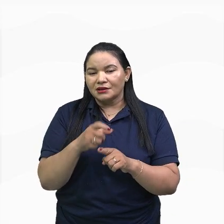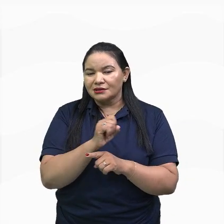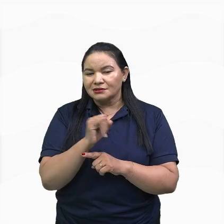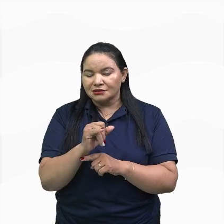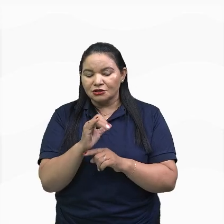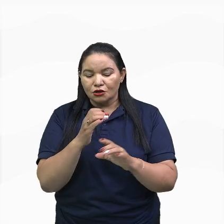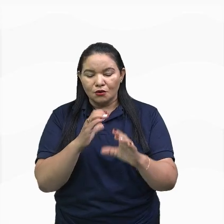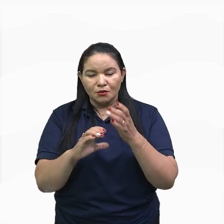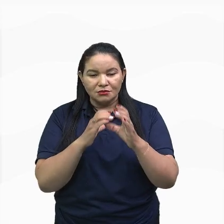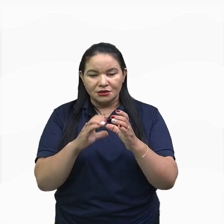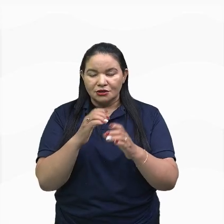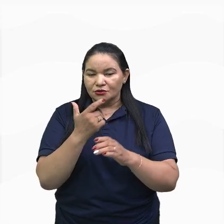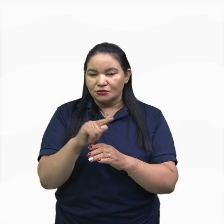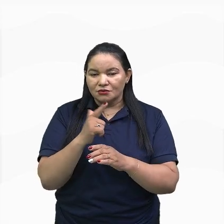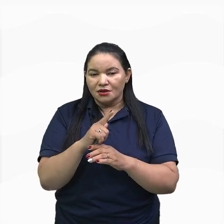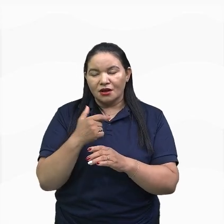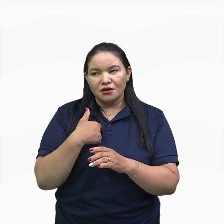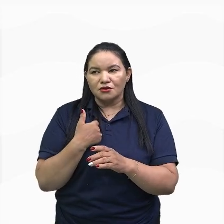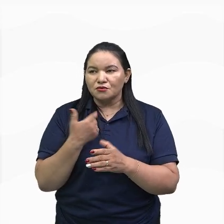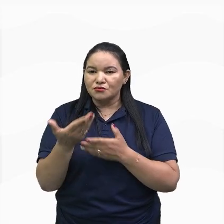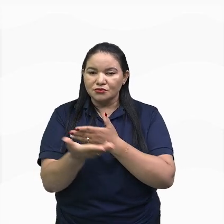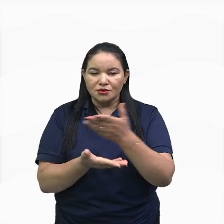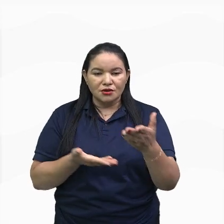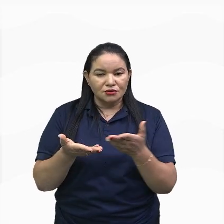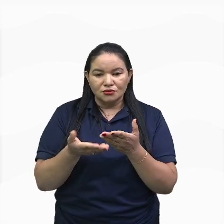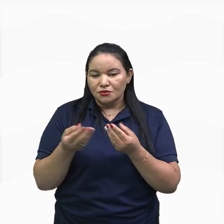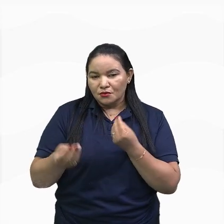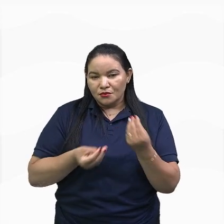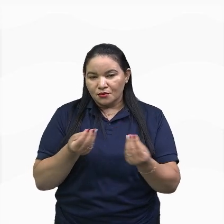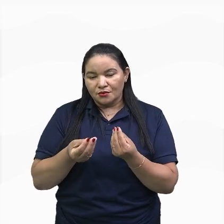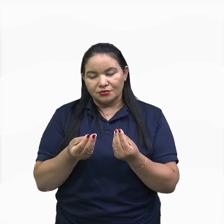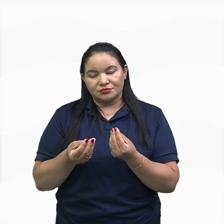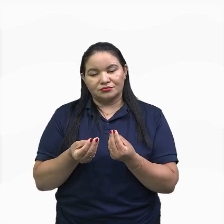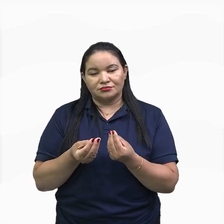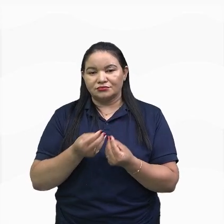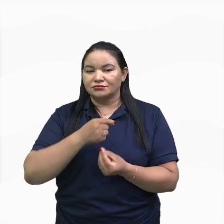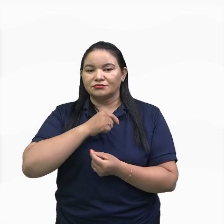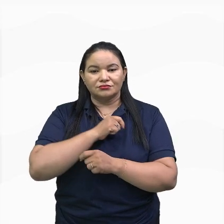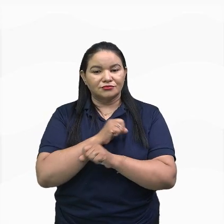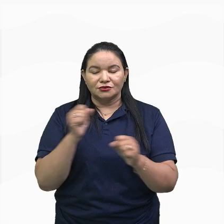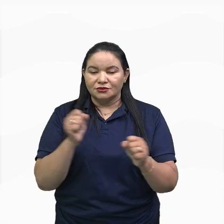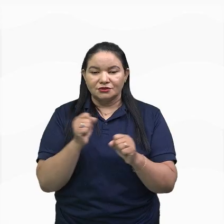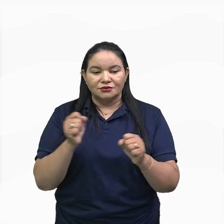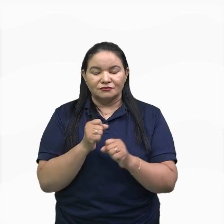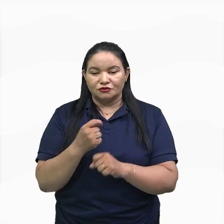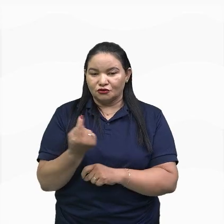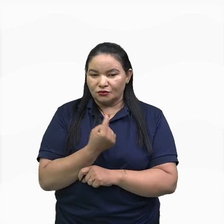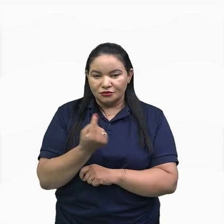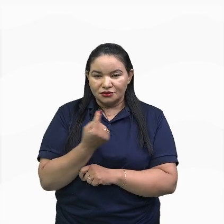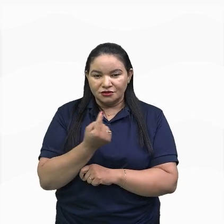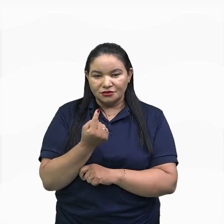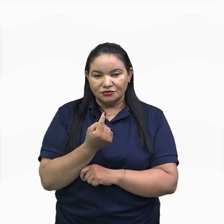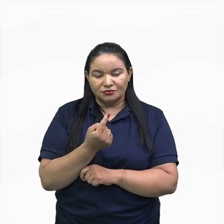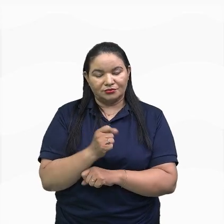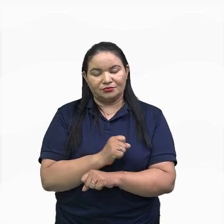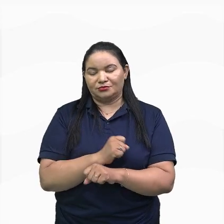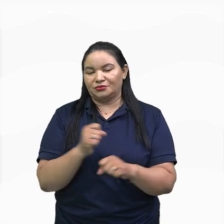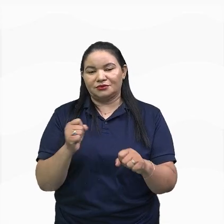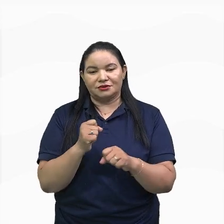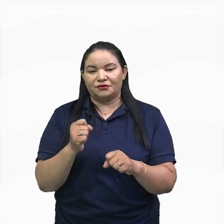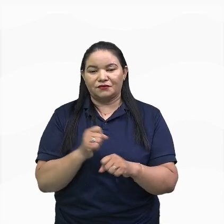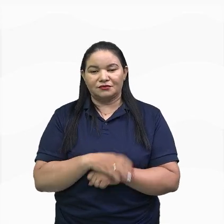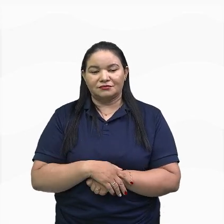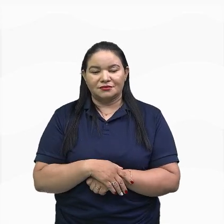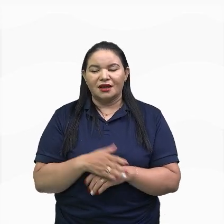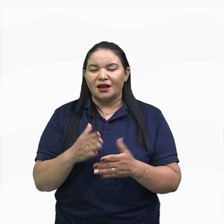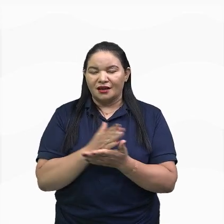comunicação, como é que eu vou interagir, né? Não dá para interagir sozinho. Claro que tem dia que a